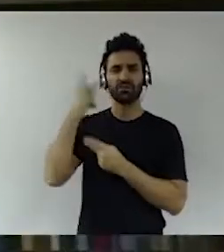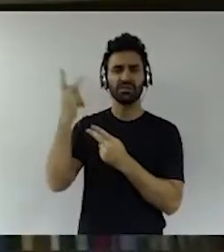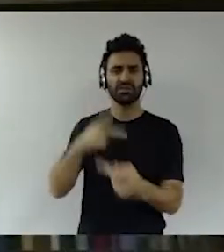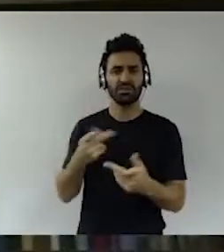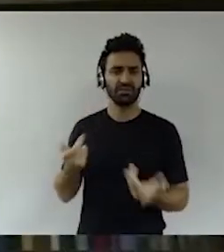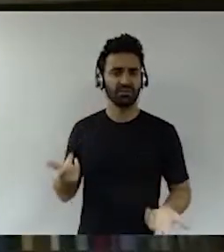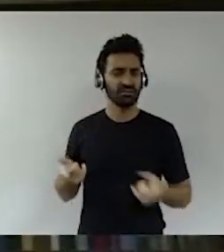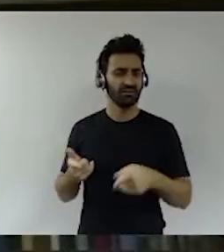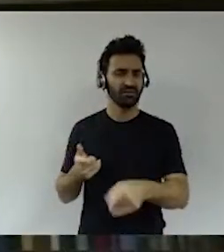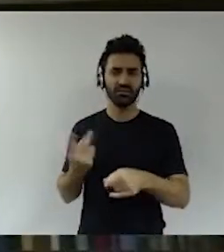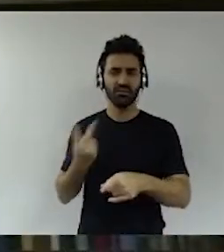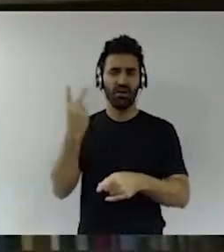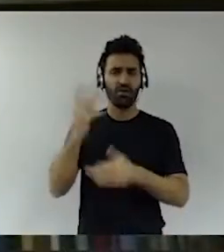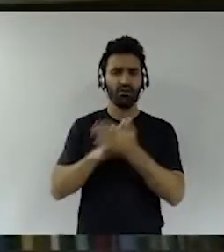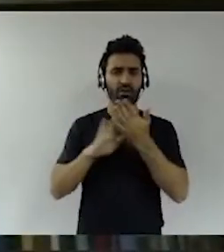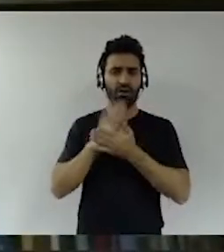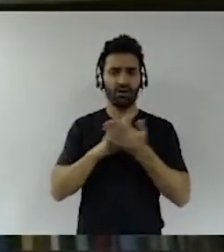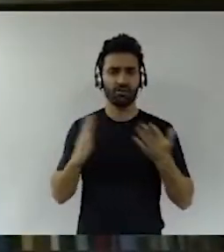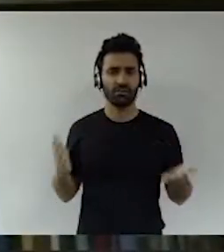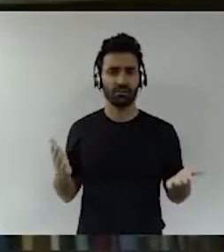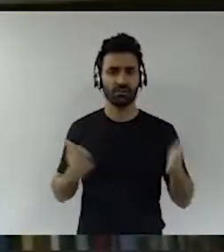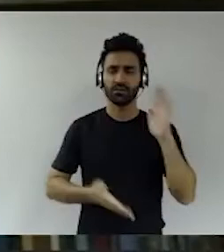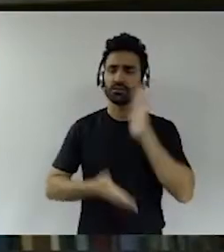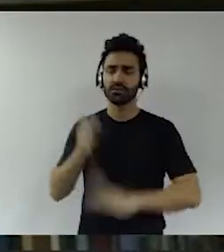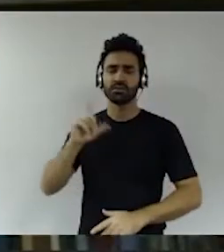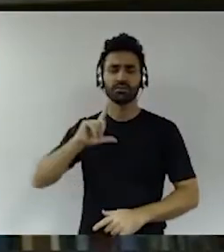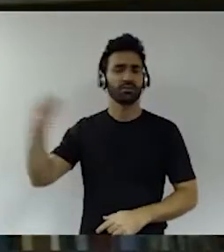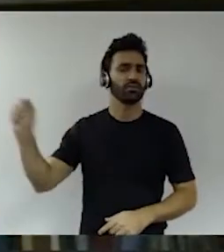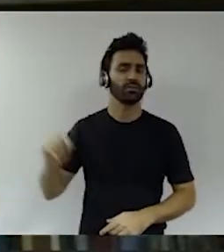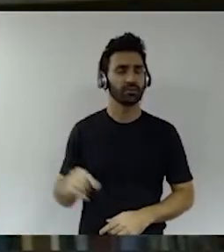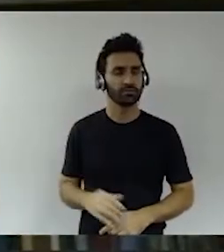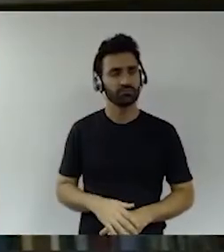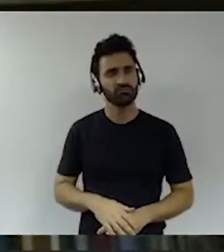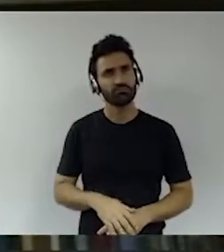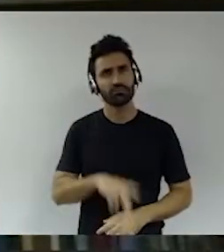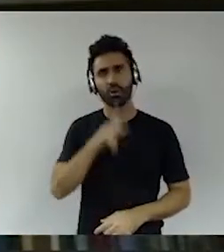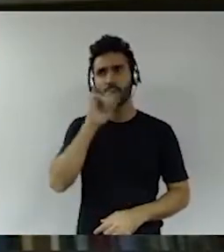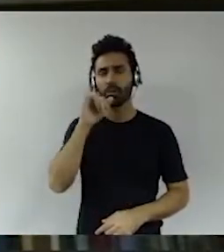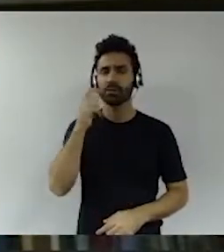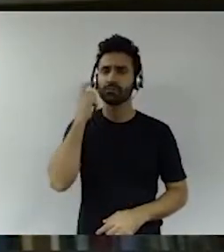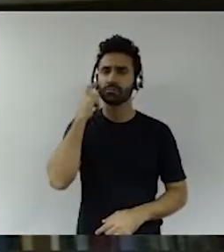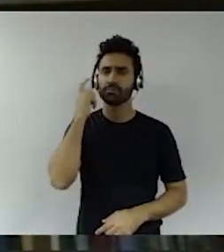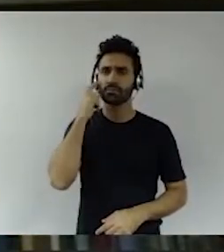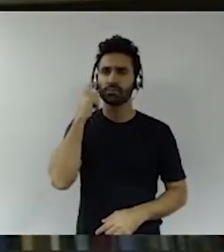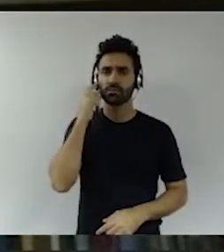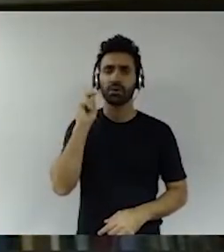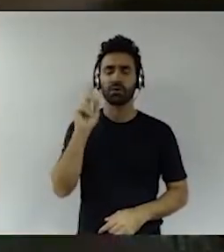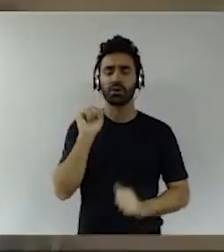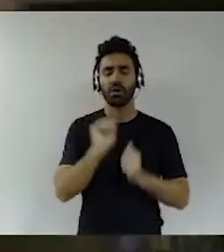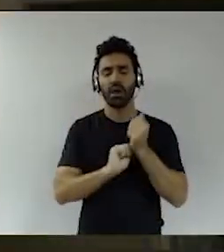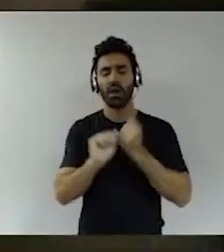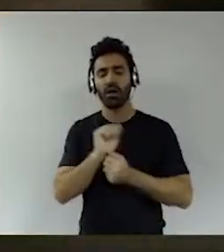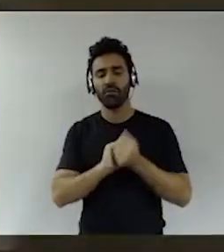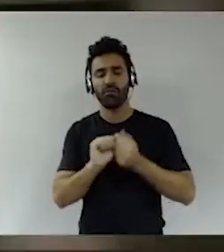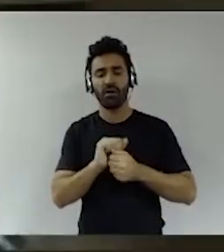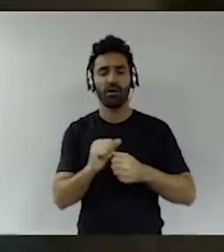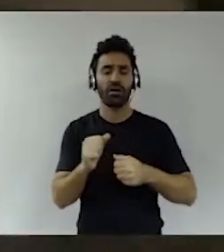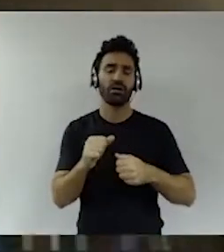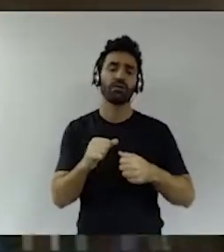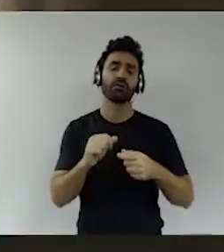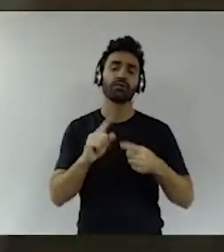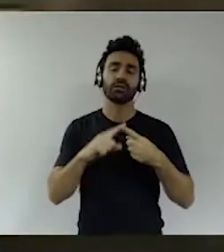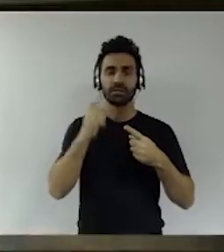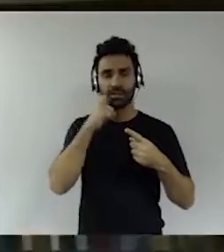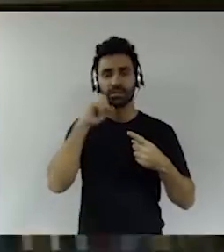vale nada. Saiu correndo, os outros foram atrás. O pai ficou lá com cara de bobo, foi lá lavar a louça, passou sexta,